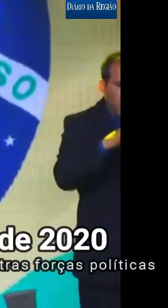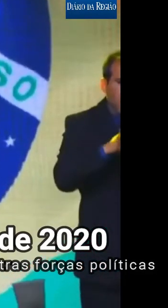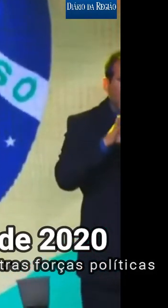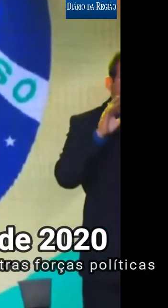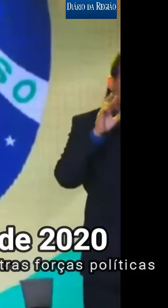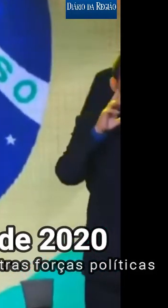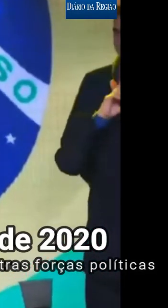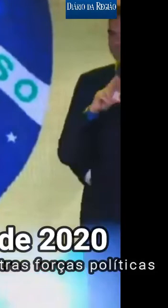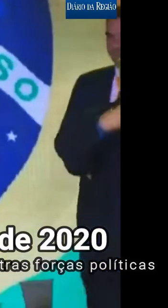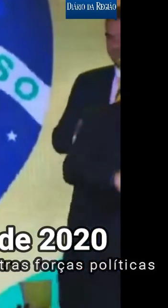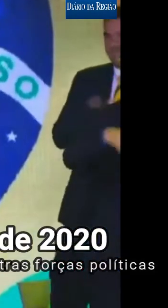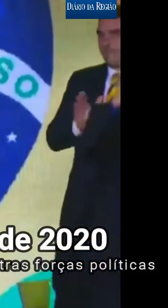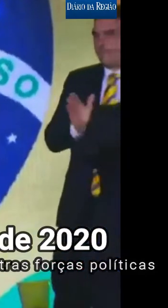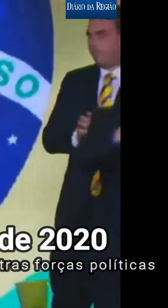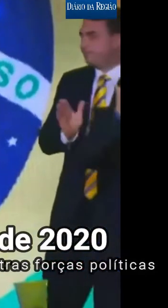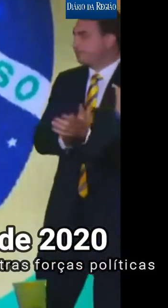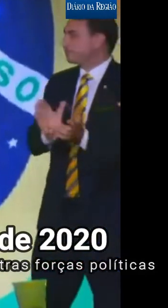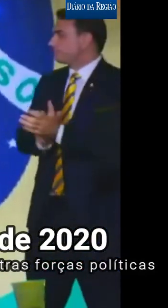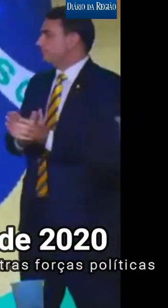Brasil. Obrigado a todos aí.